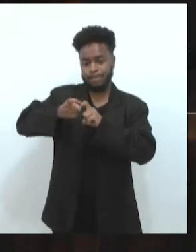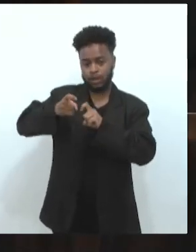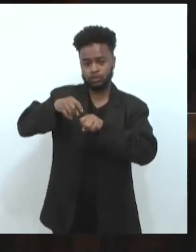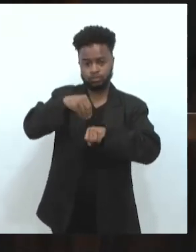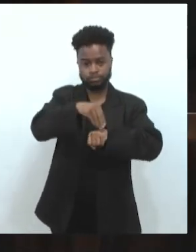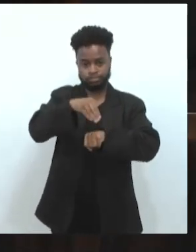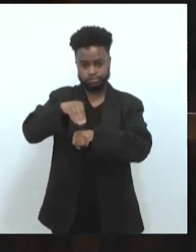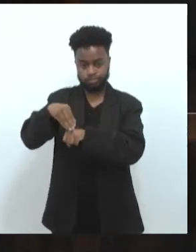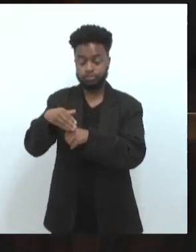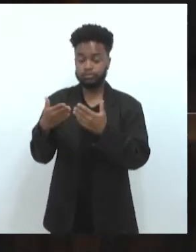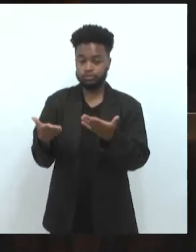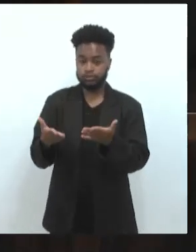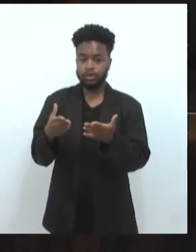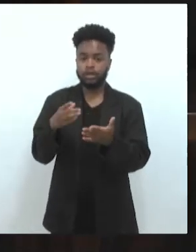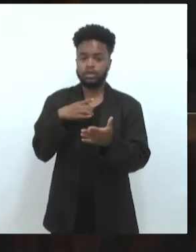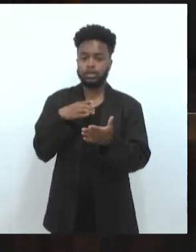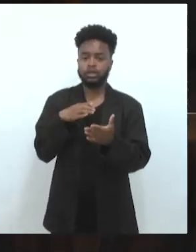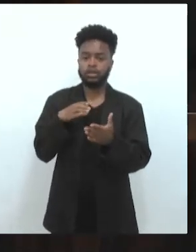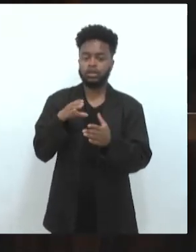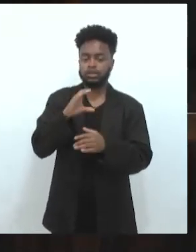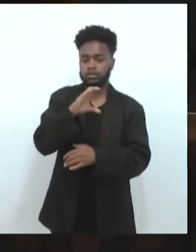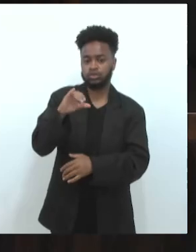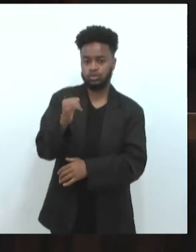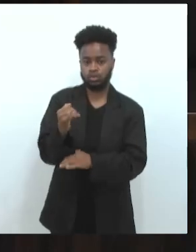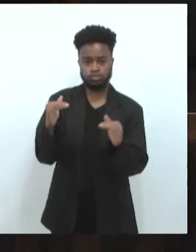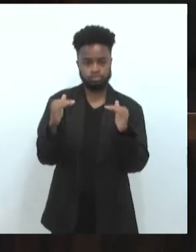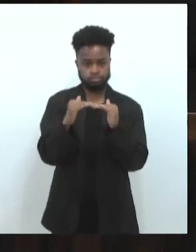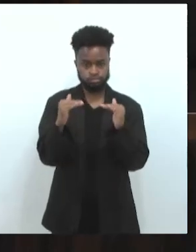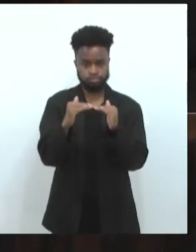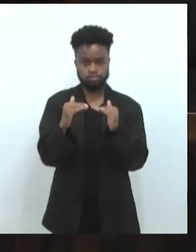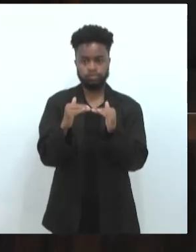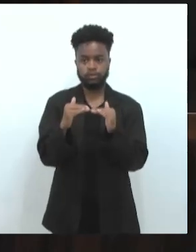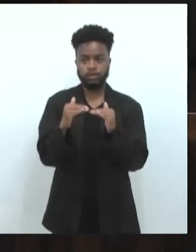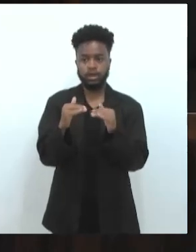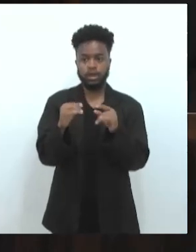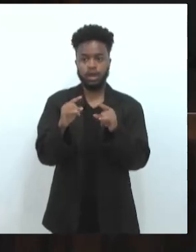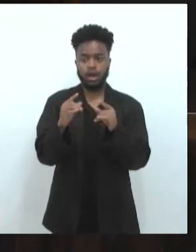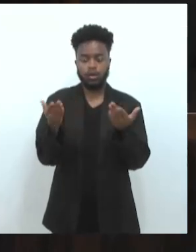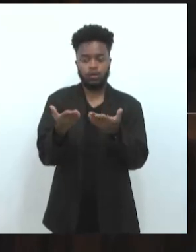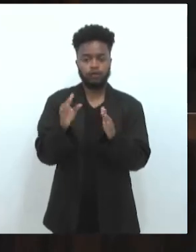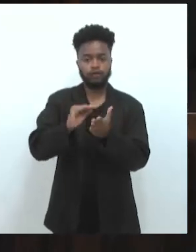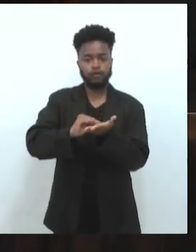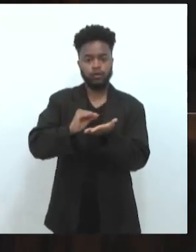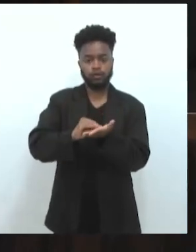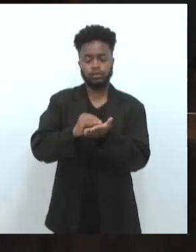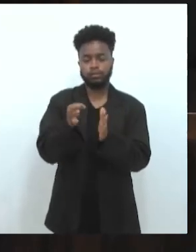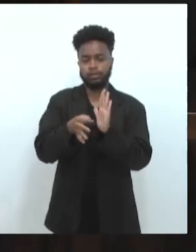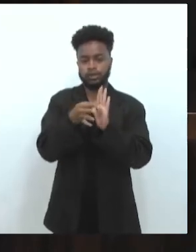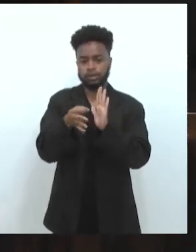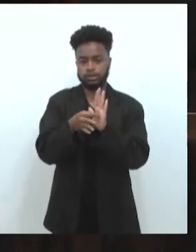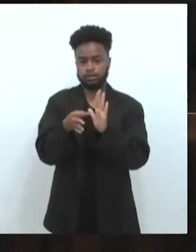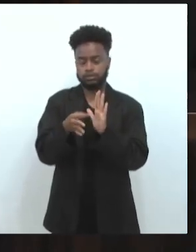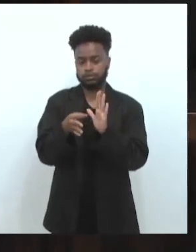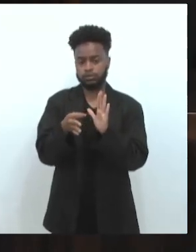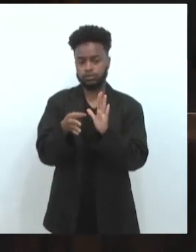Justiça, Saúde, Orçamento, Finanças, Fiscalização Financeira e Controle. Para emitir parecer pela Constituição e Justiça,